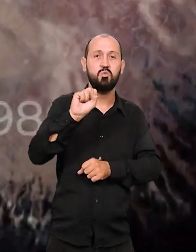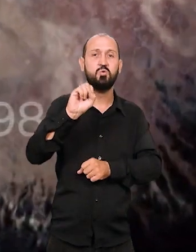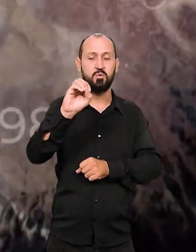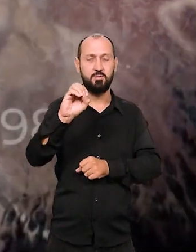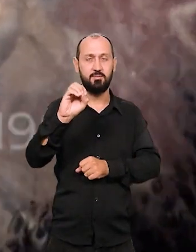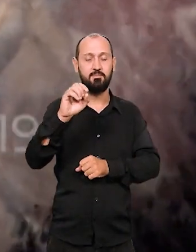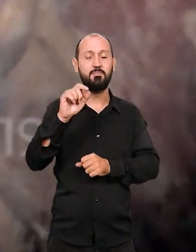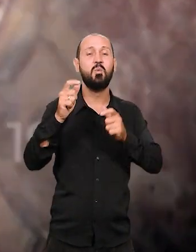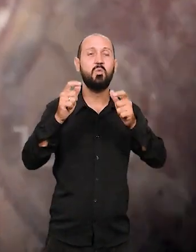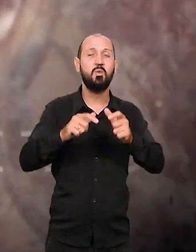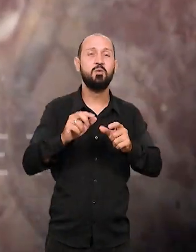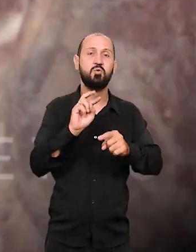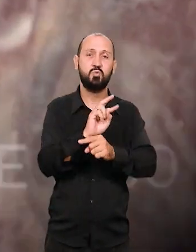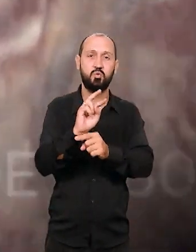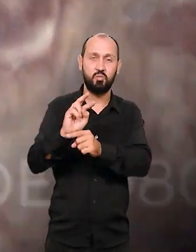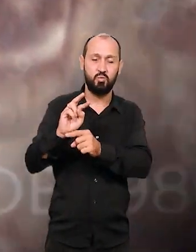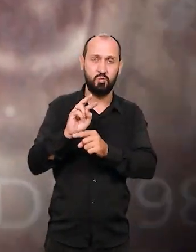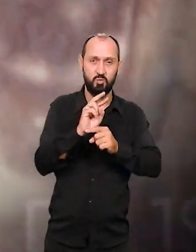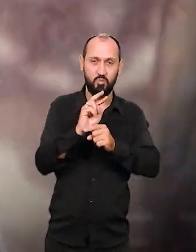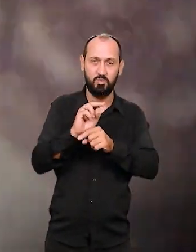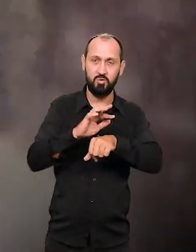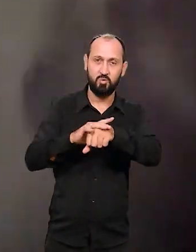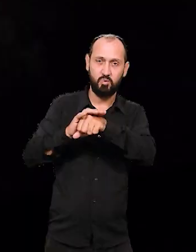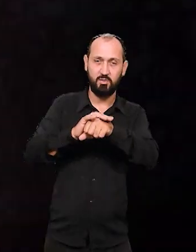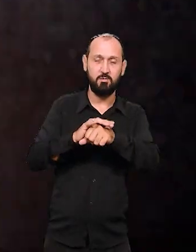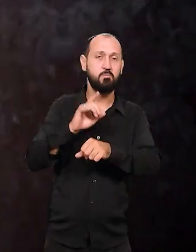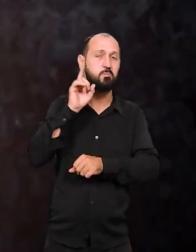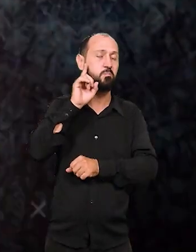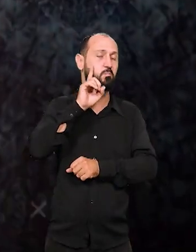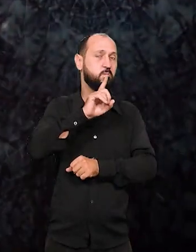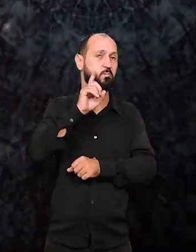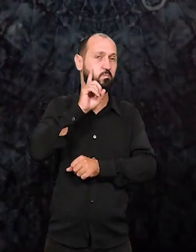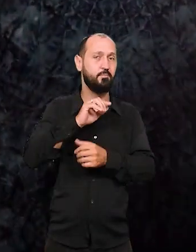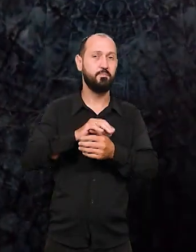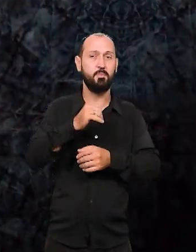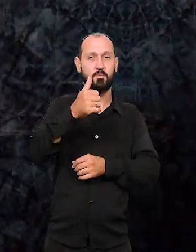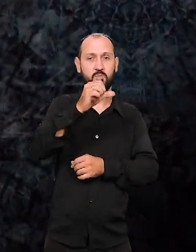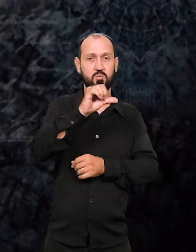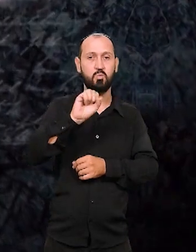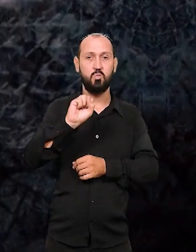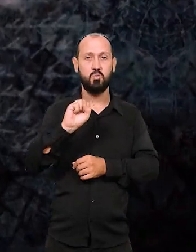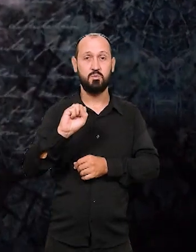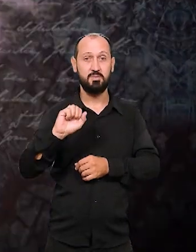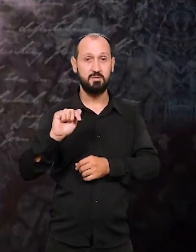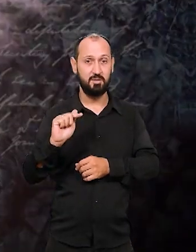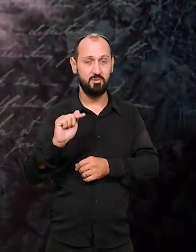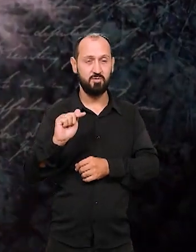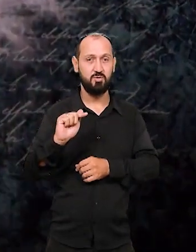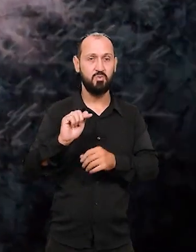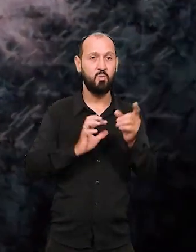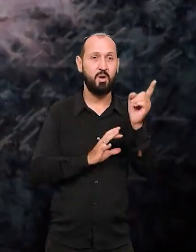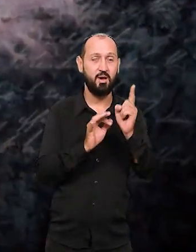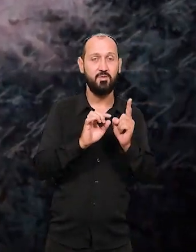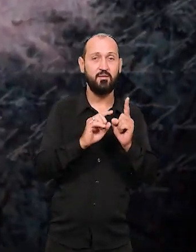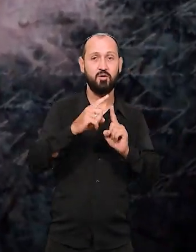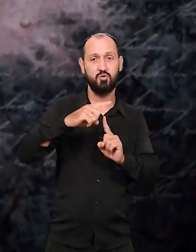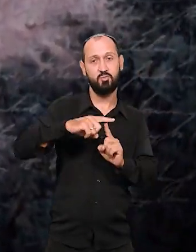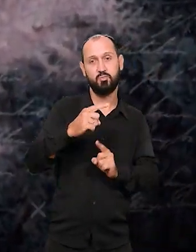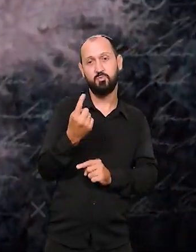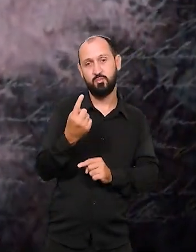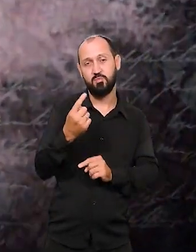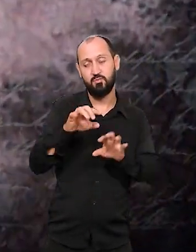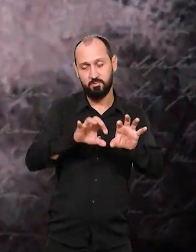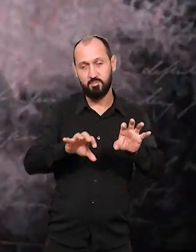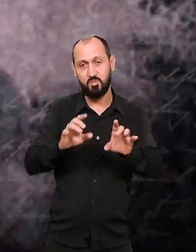80 pelo Centro de Controle de Doença nos Estados Unidos. Em 1987, o vírus HIV tipo 1 foi isolado